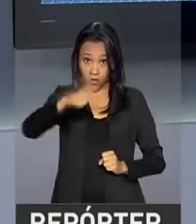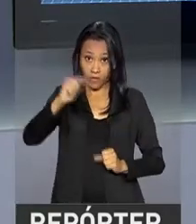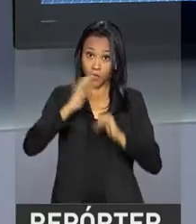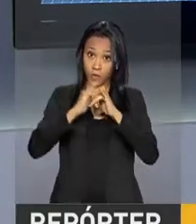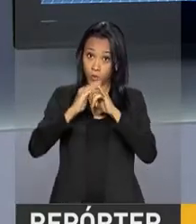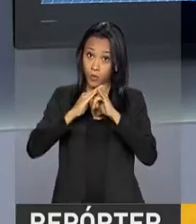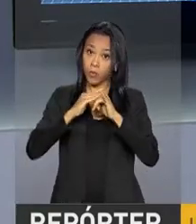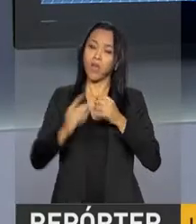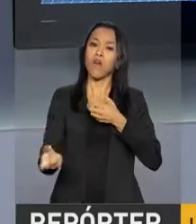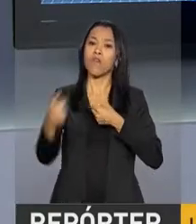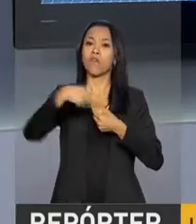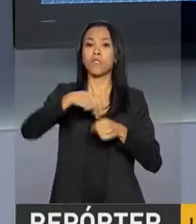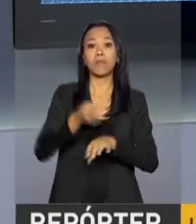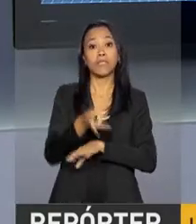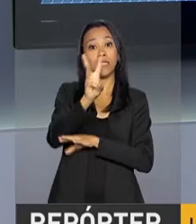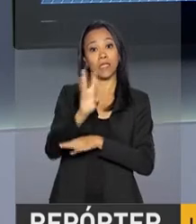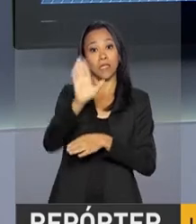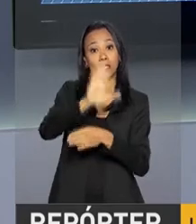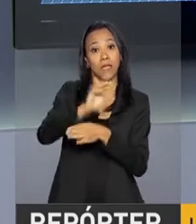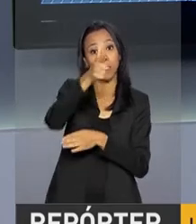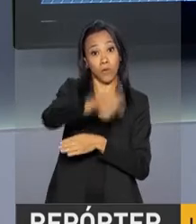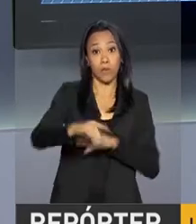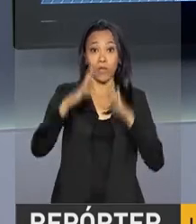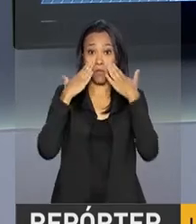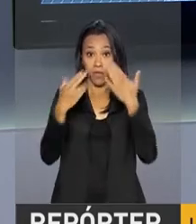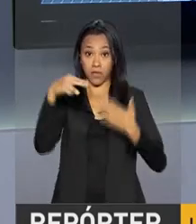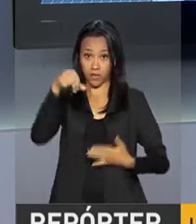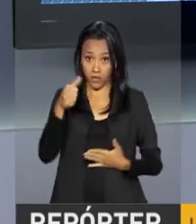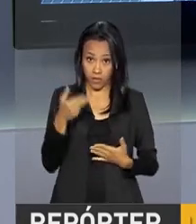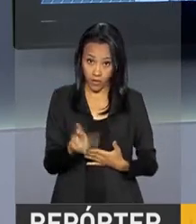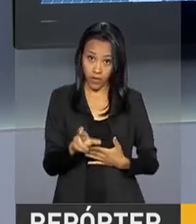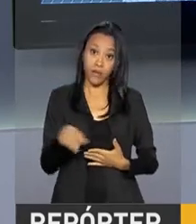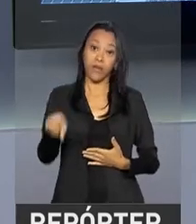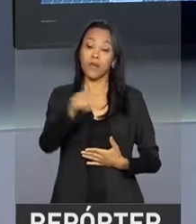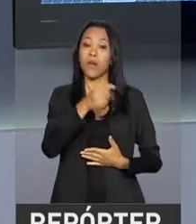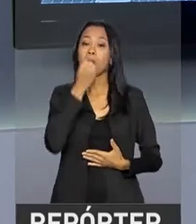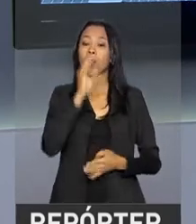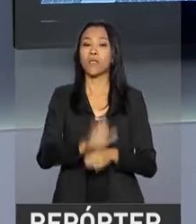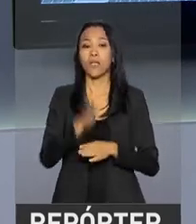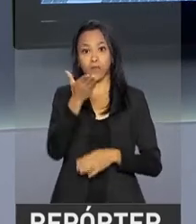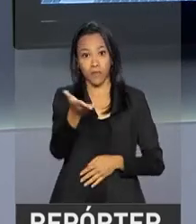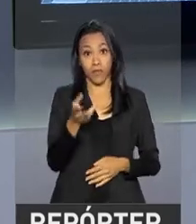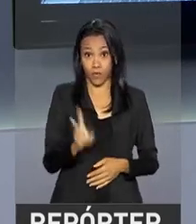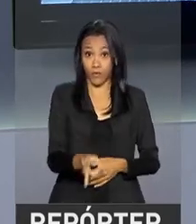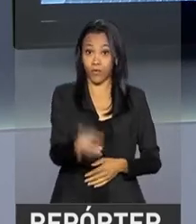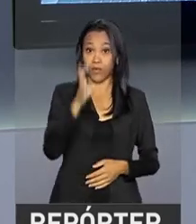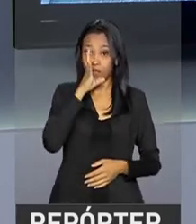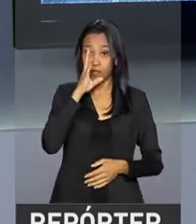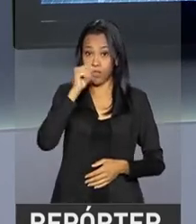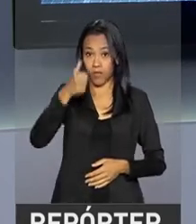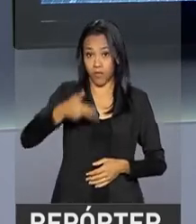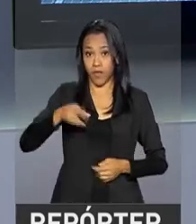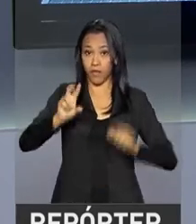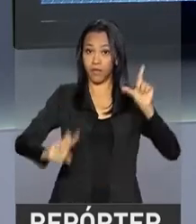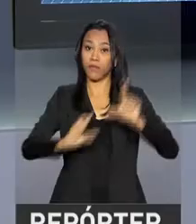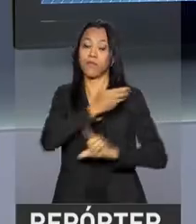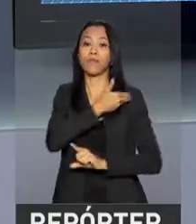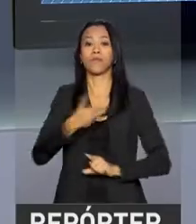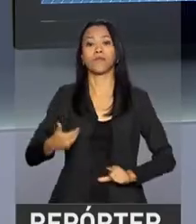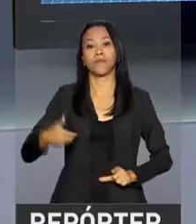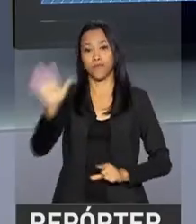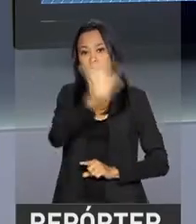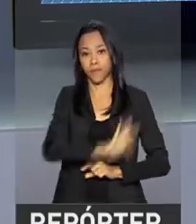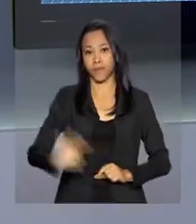youtube voltamos às três da tarde na próxima edição do repórter nbr uma boa tarde pra você e continue na nbr a tv do governo